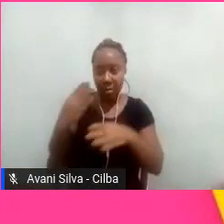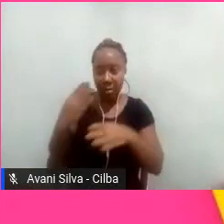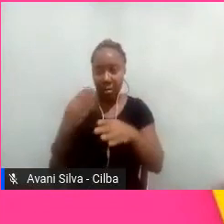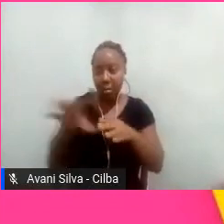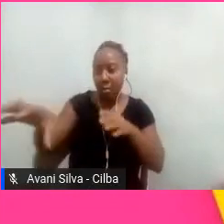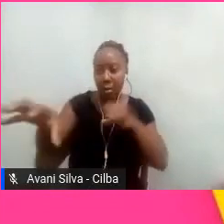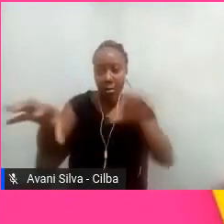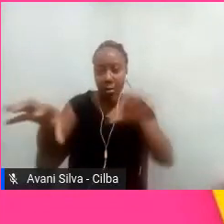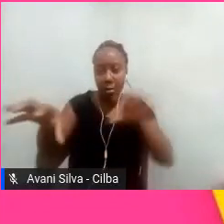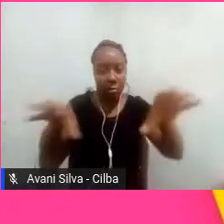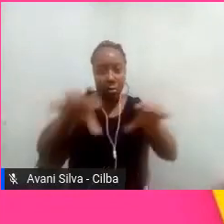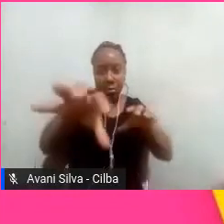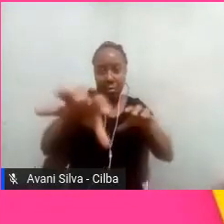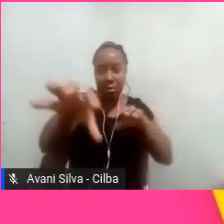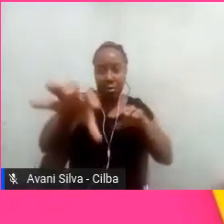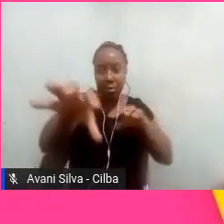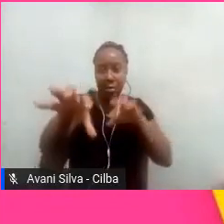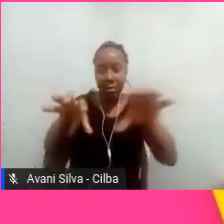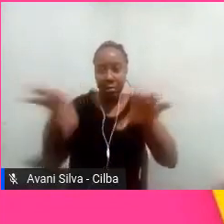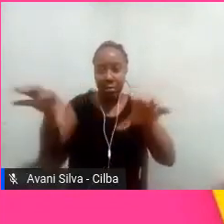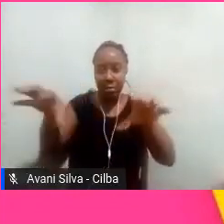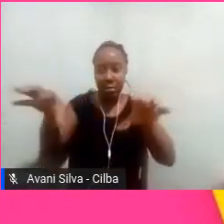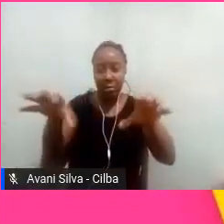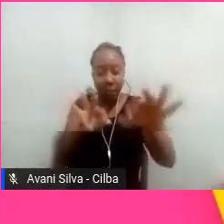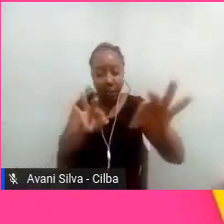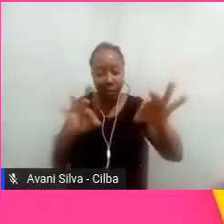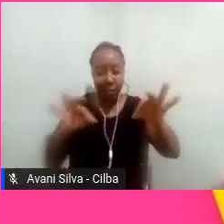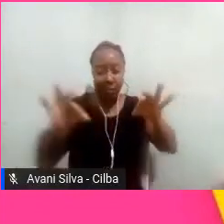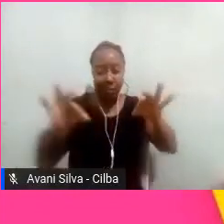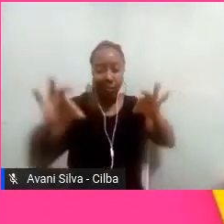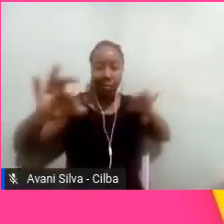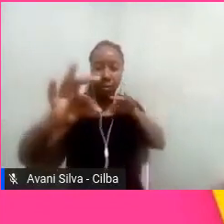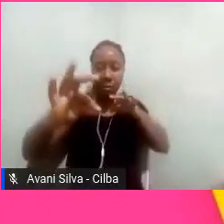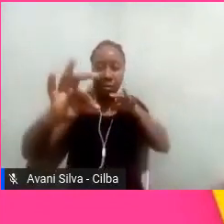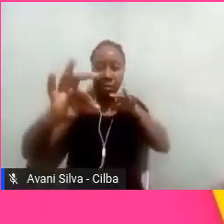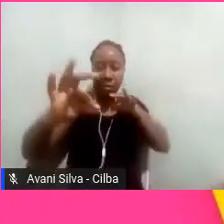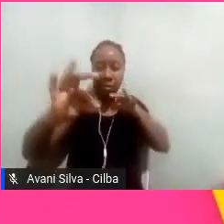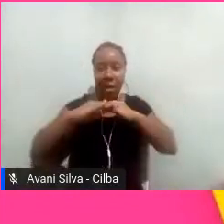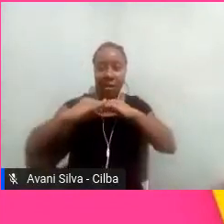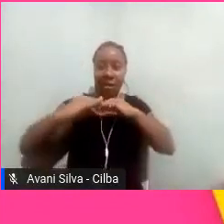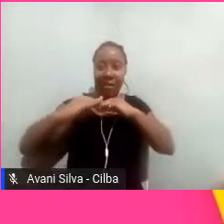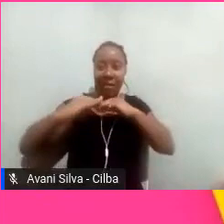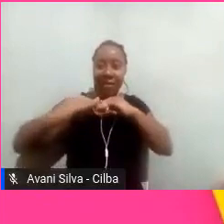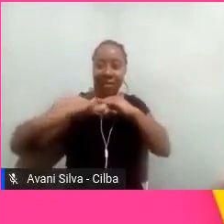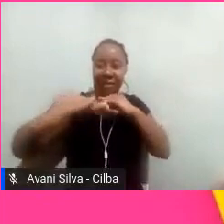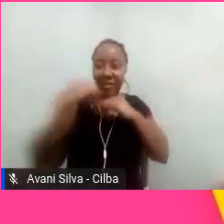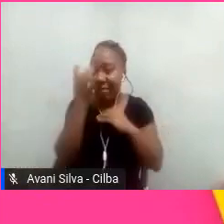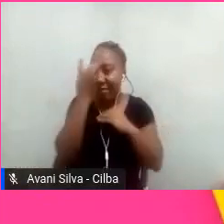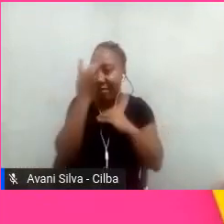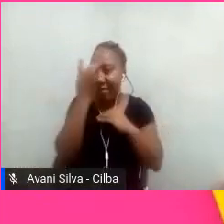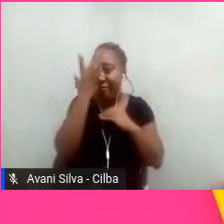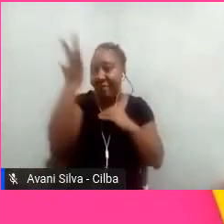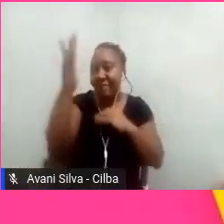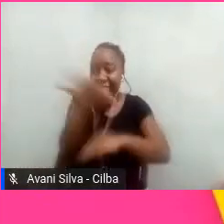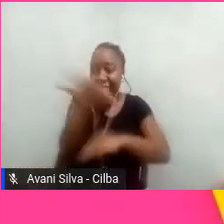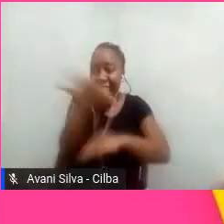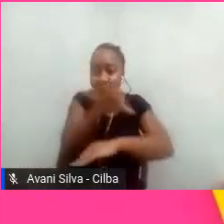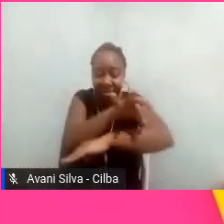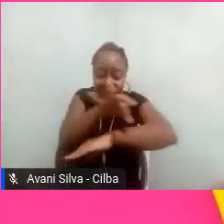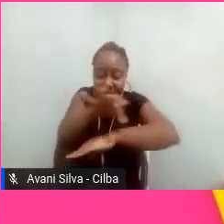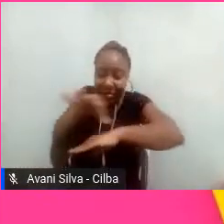na sua maioria, por ângulos retos. Então, é muito fácil de você riscar, recortar, dobrar e